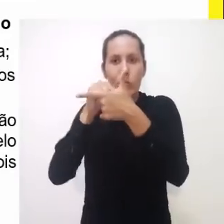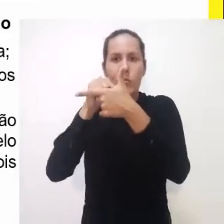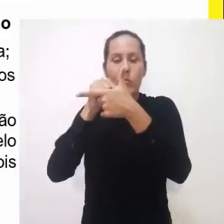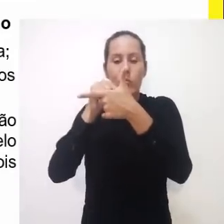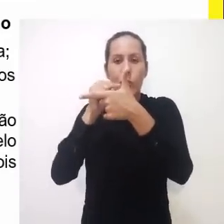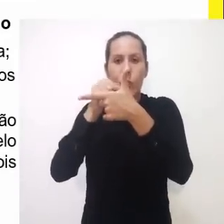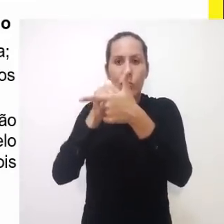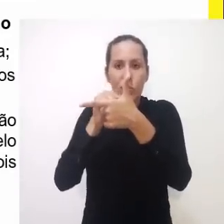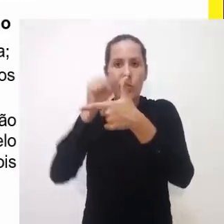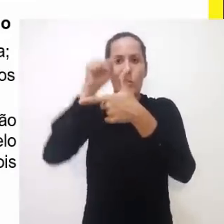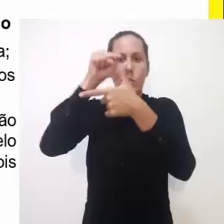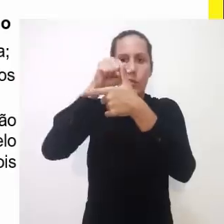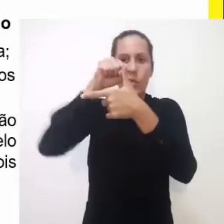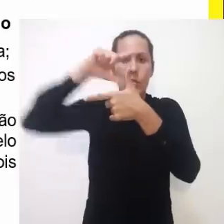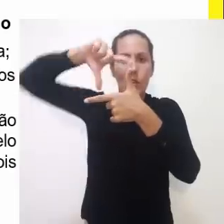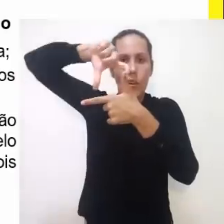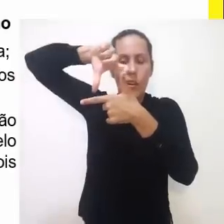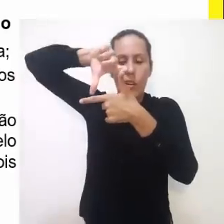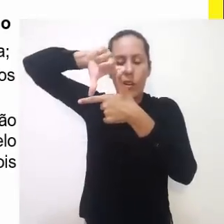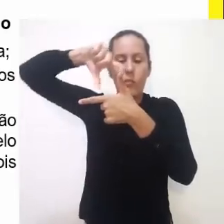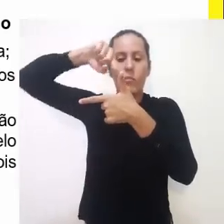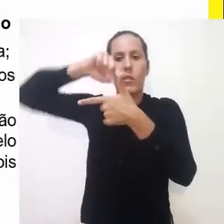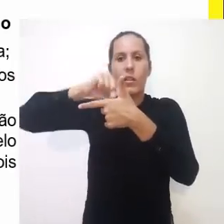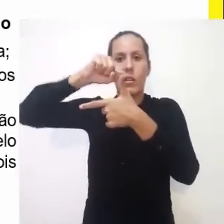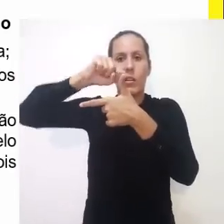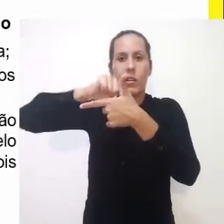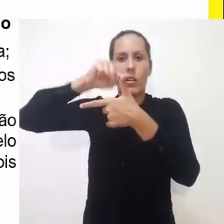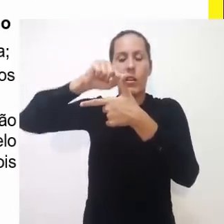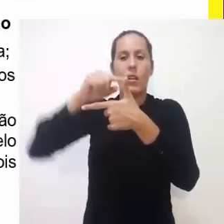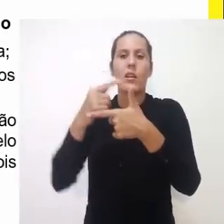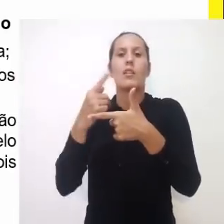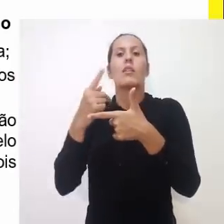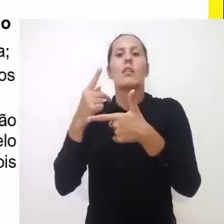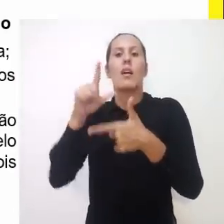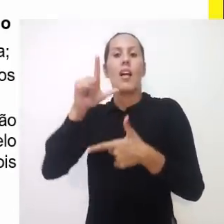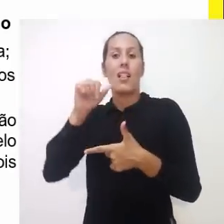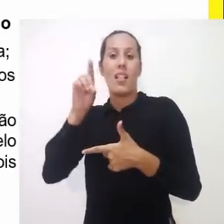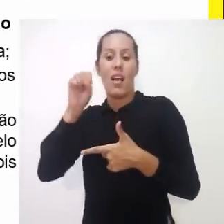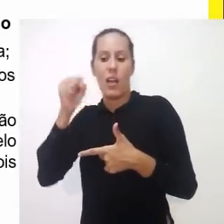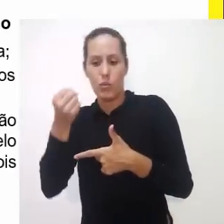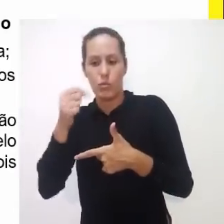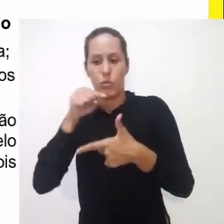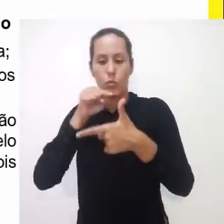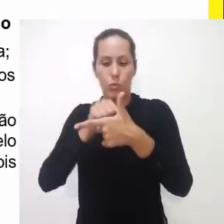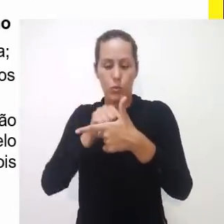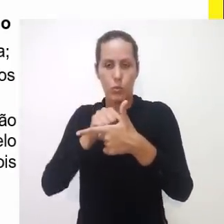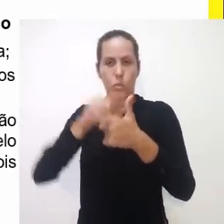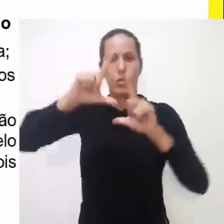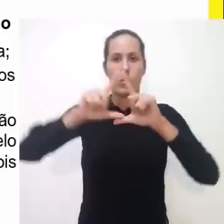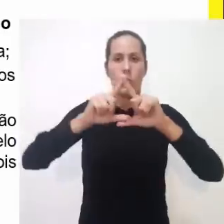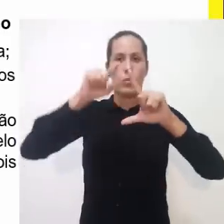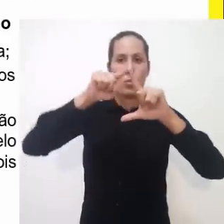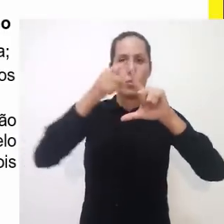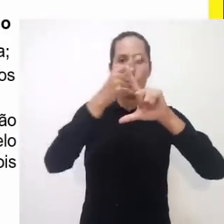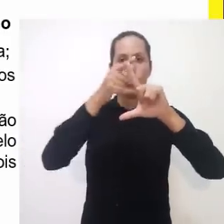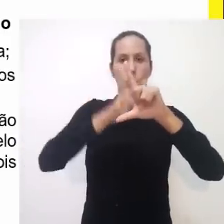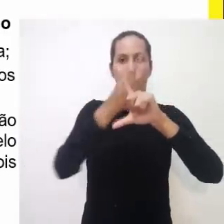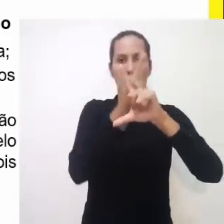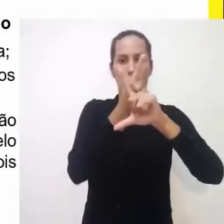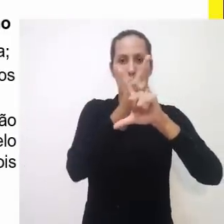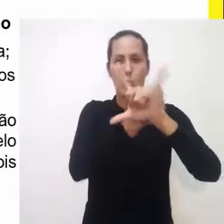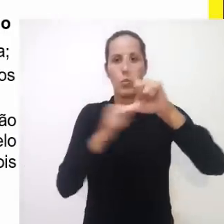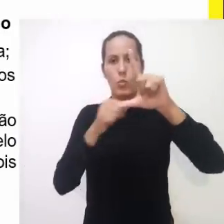de lado. Então terá 1, 2, 3 lados, ok? Então, lado é o segmento